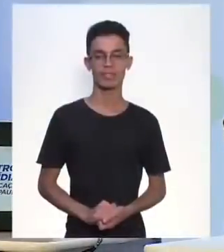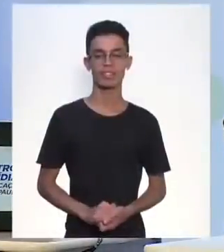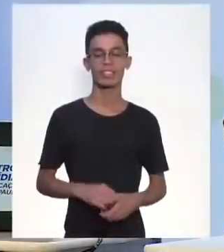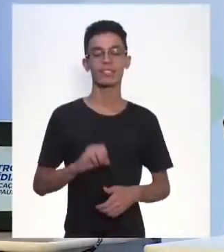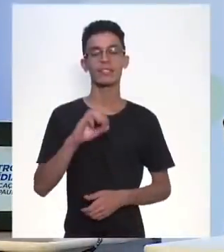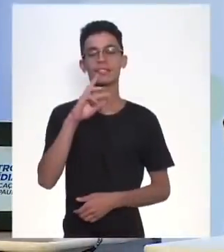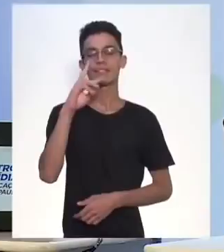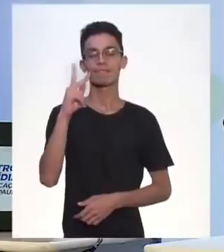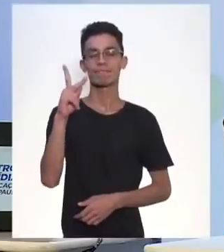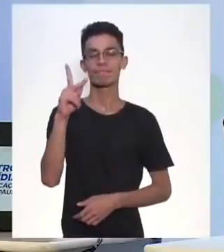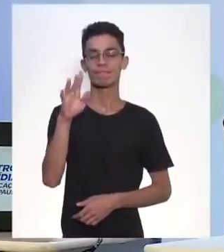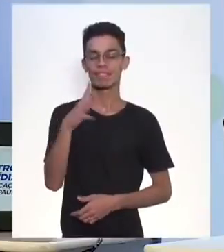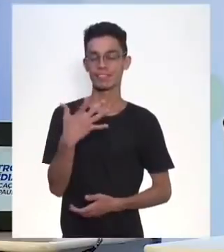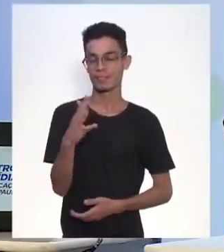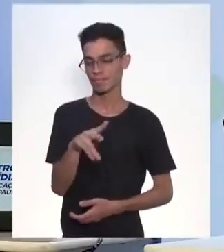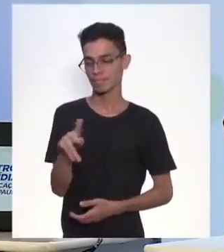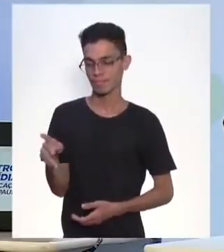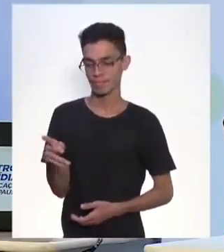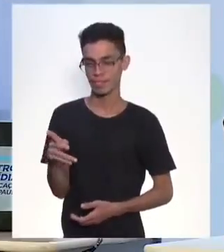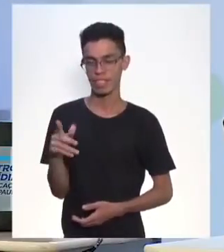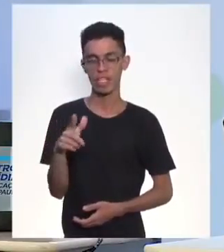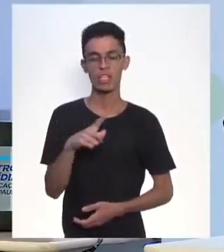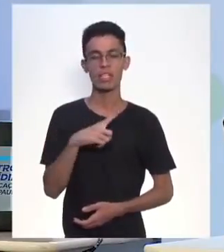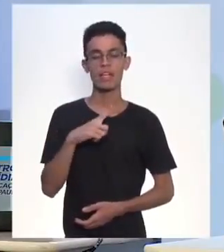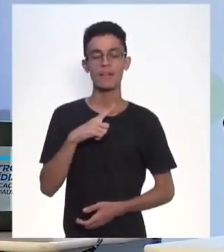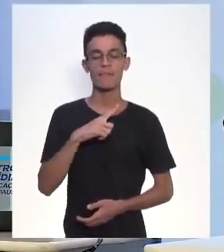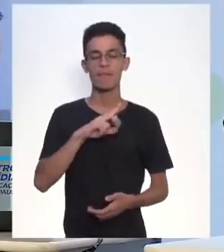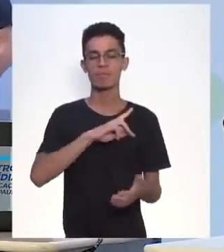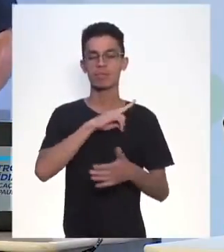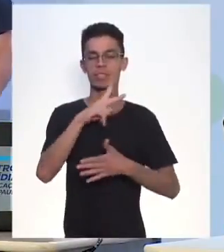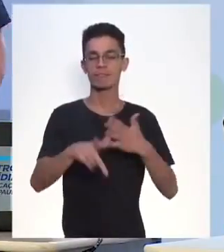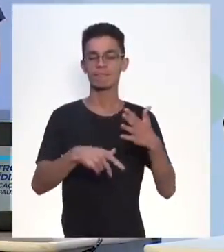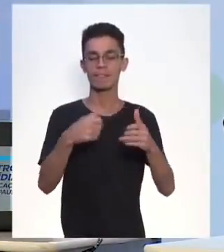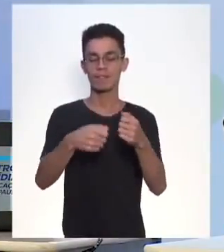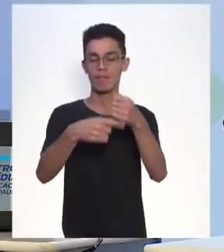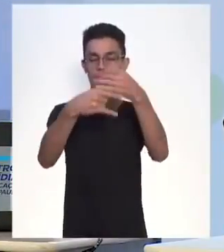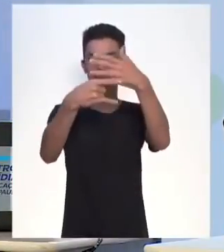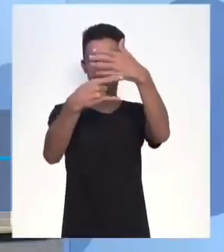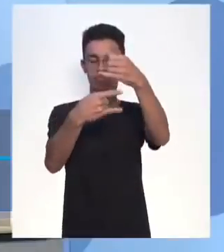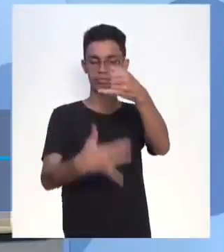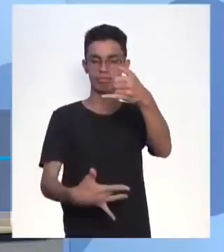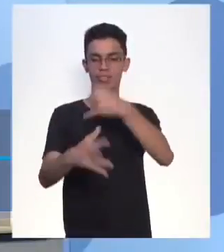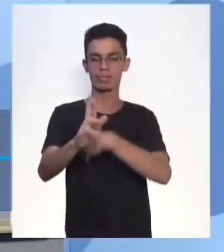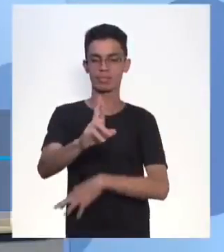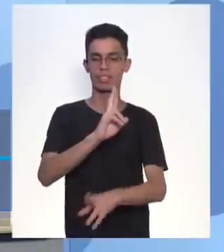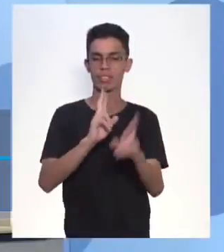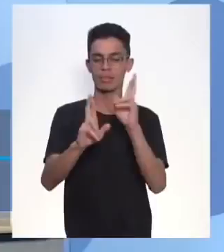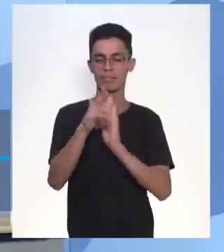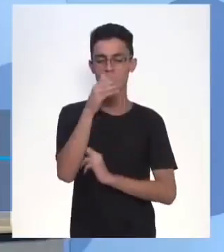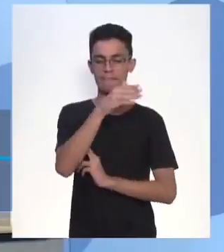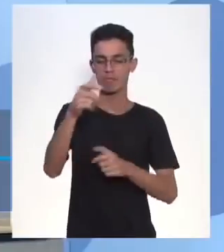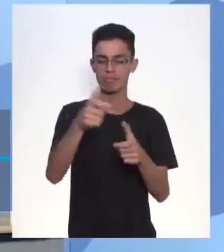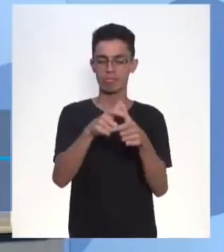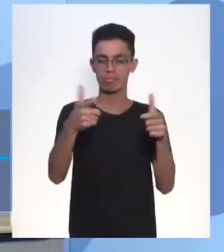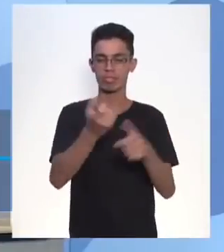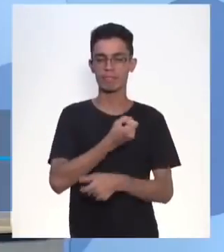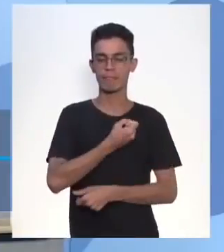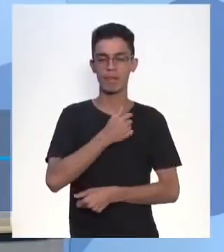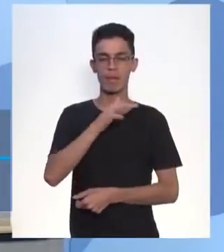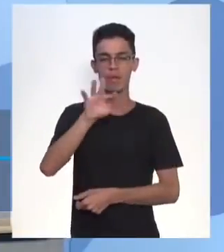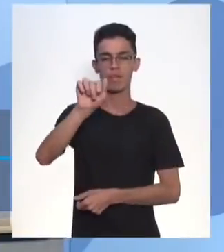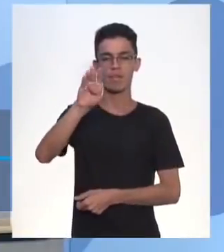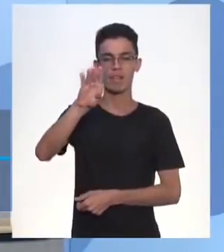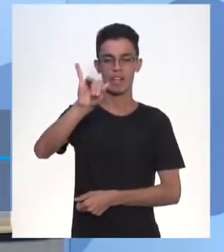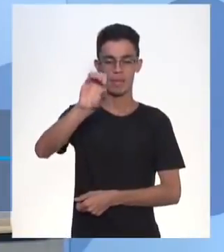Ok, we are back, Ed. We have lots of answers, né? Já temos bastante Yes. respostas aí. Como é que tá? Bom, a grande maioria, inclusive o Fábio, da